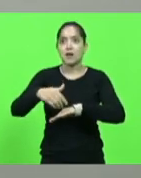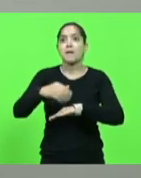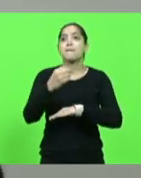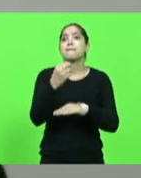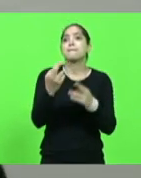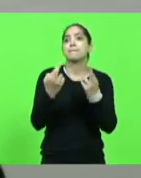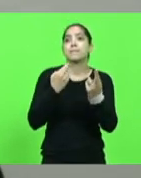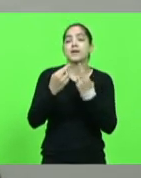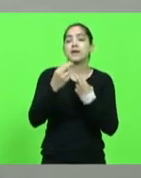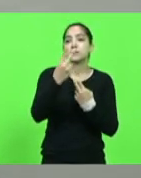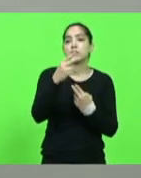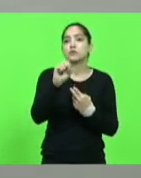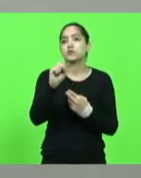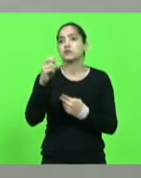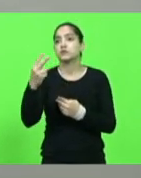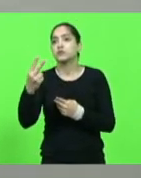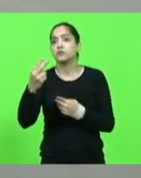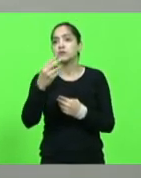BR-282,